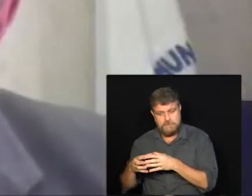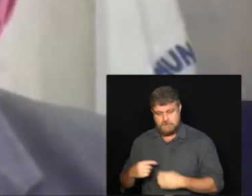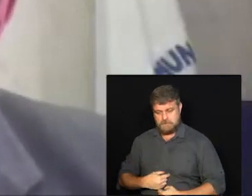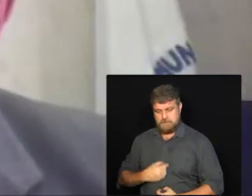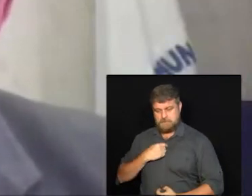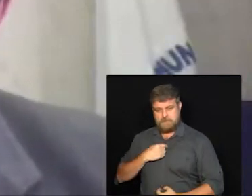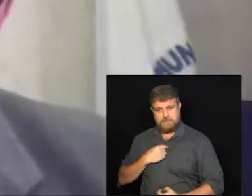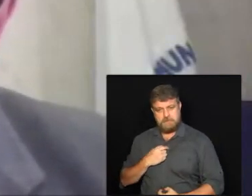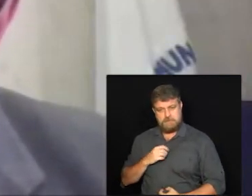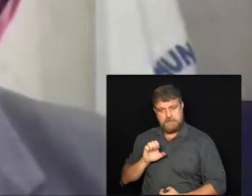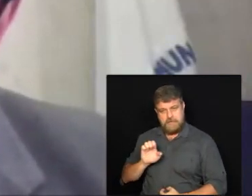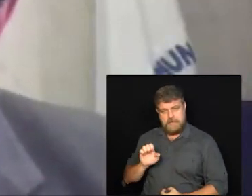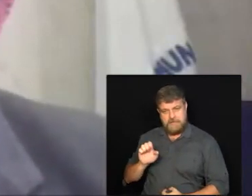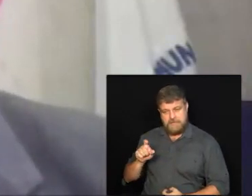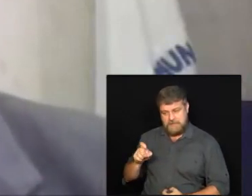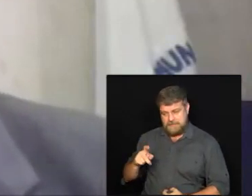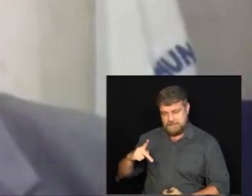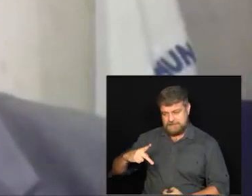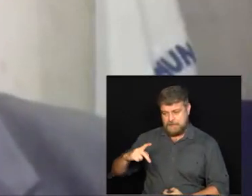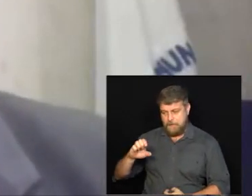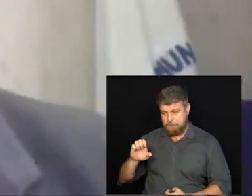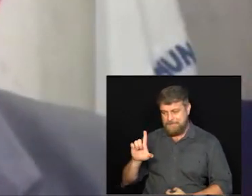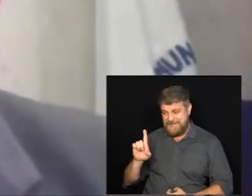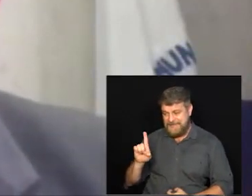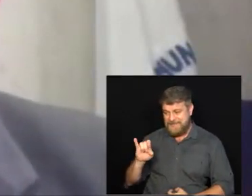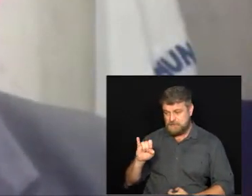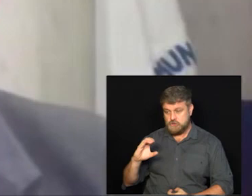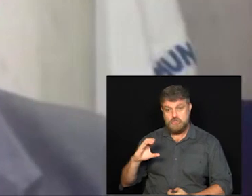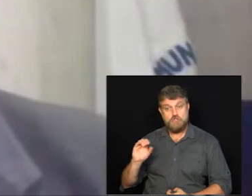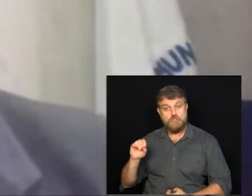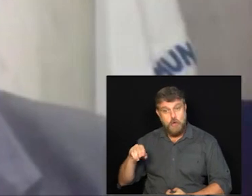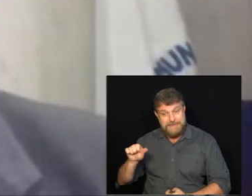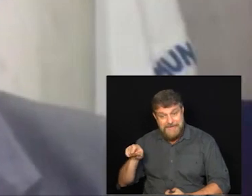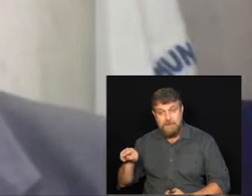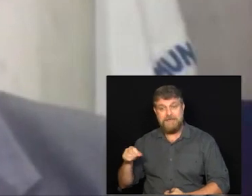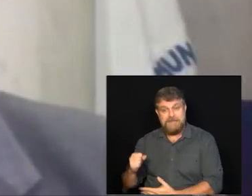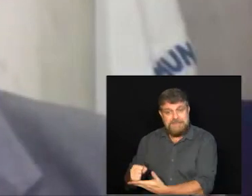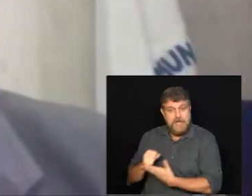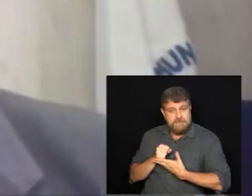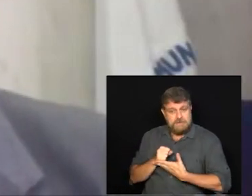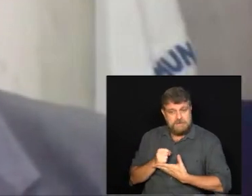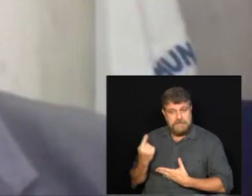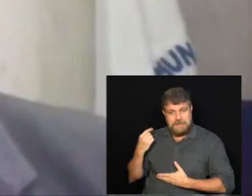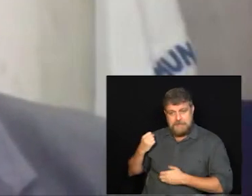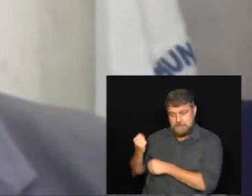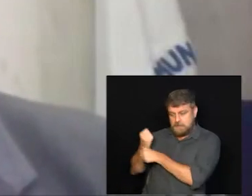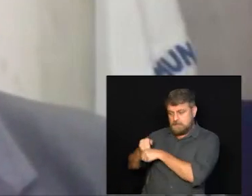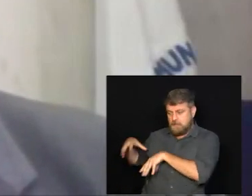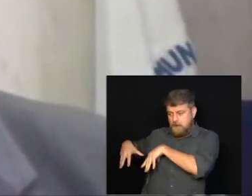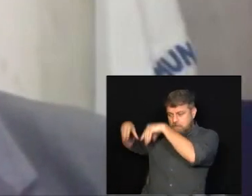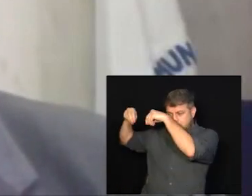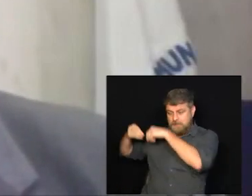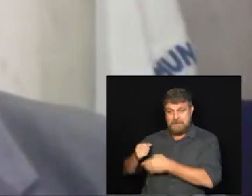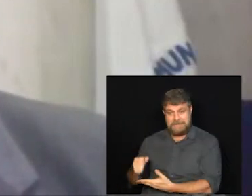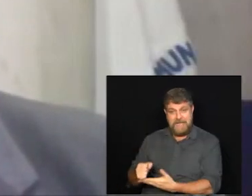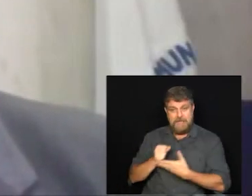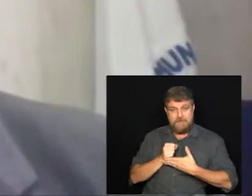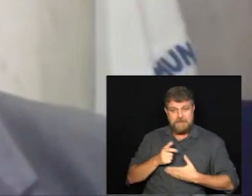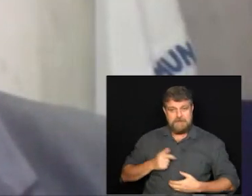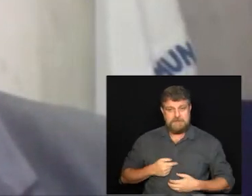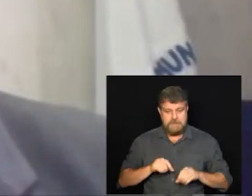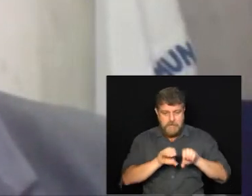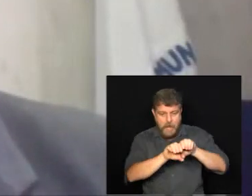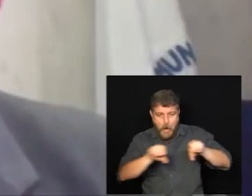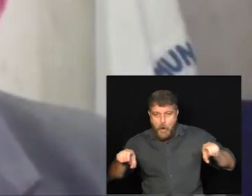expedicionários que auxiliou no ano passado, no hospital de campanha, eles nos auxiliaram colocando réguas de